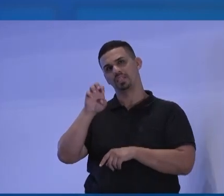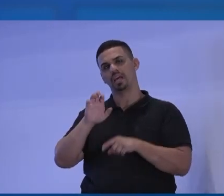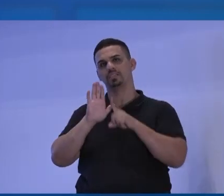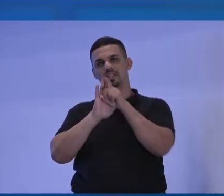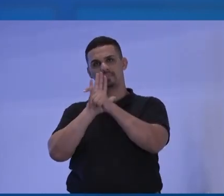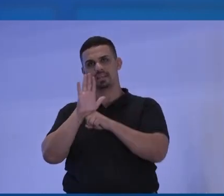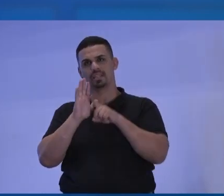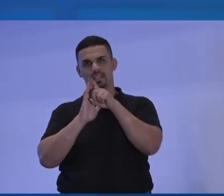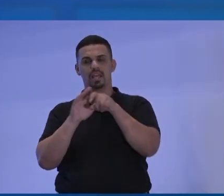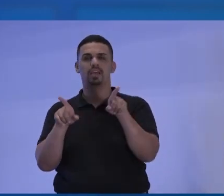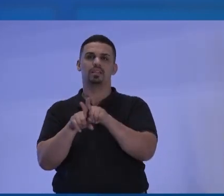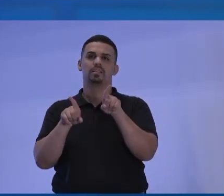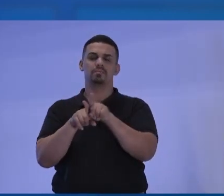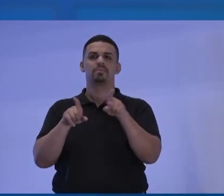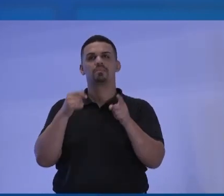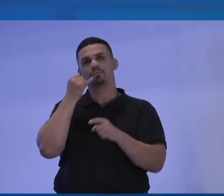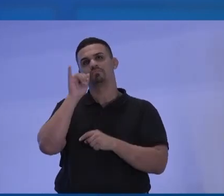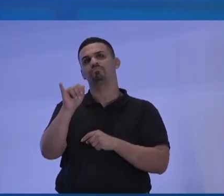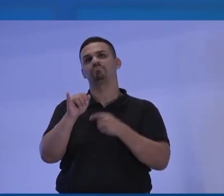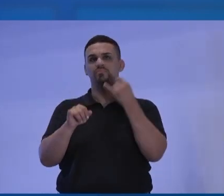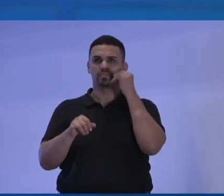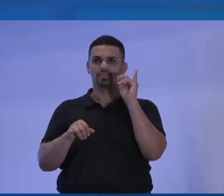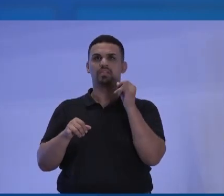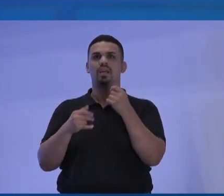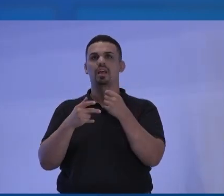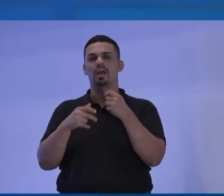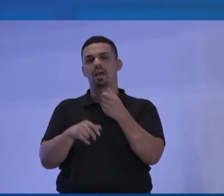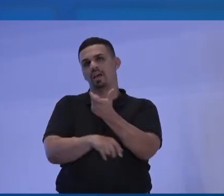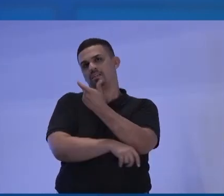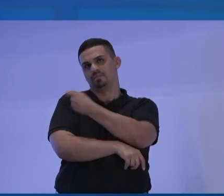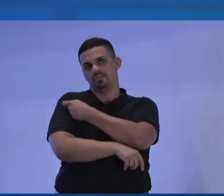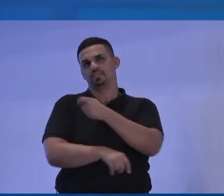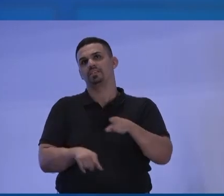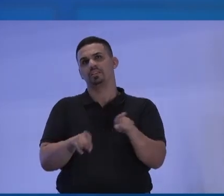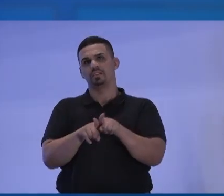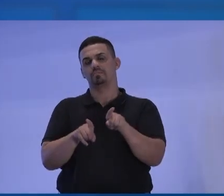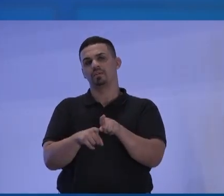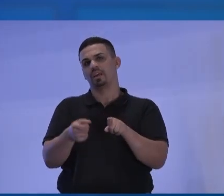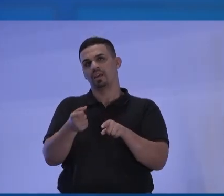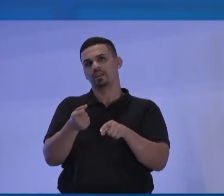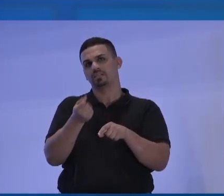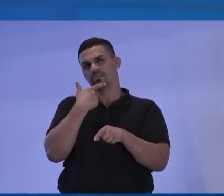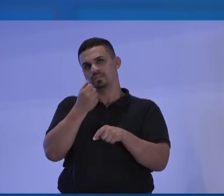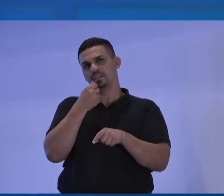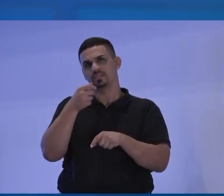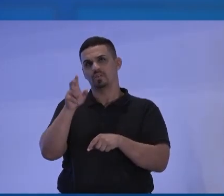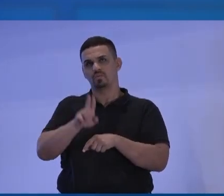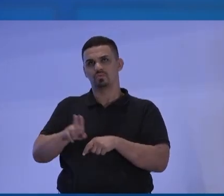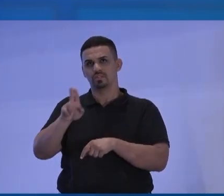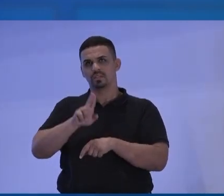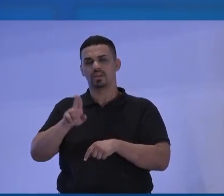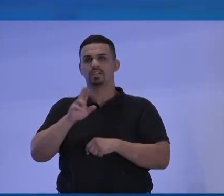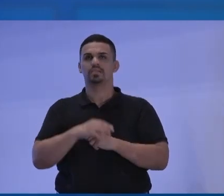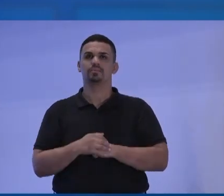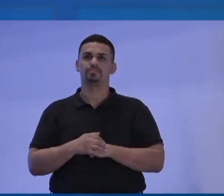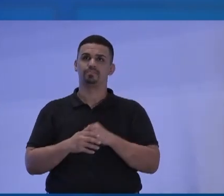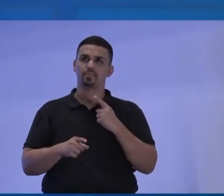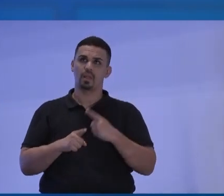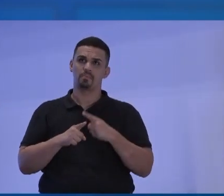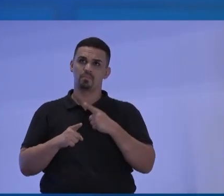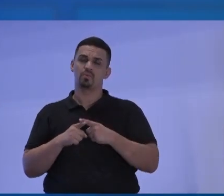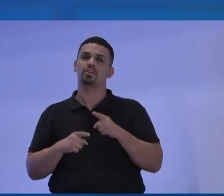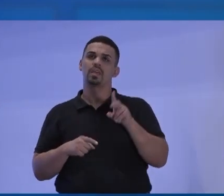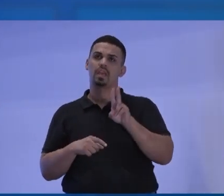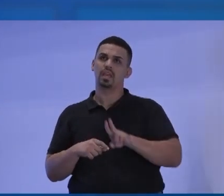para combater também as vacinas e medicações que estão sendo utilizadas. Então, por que é